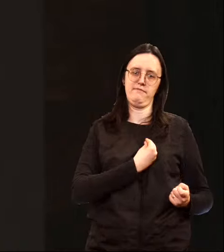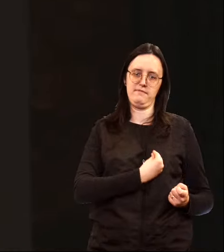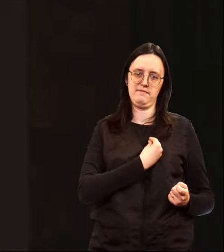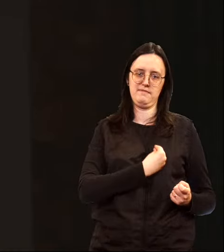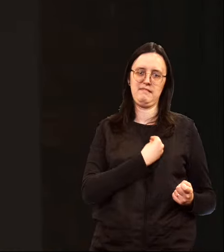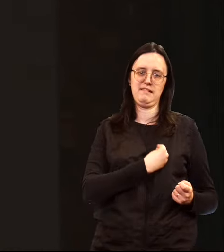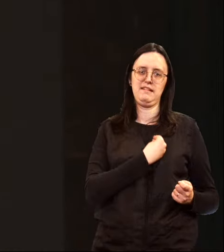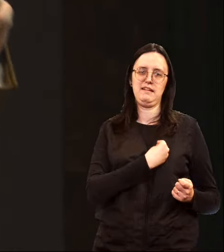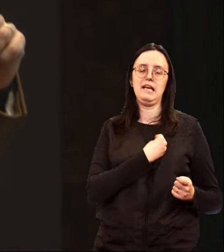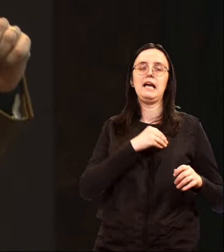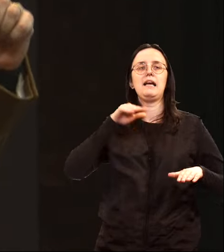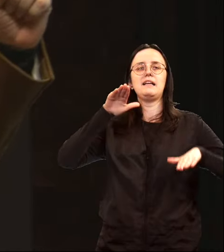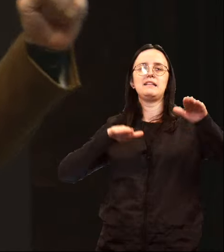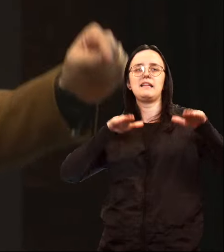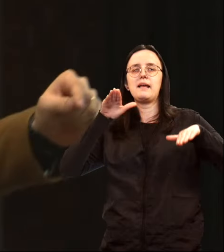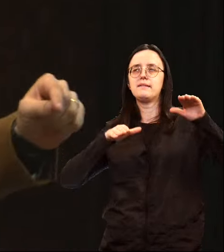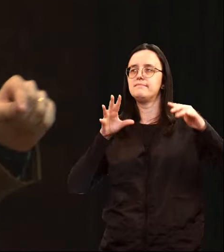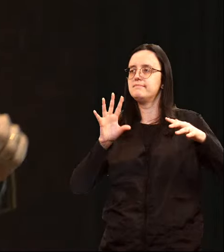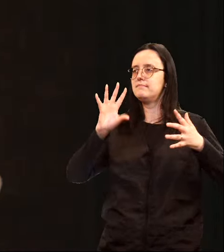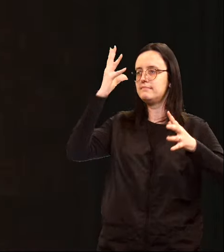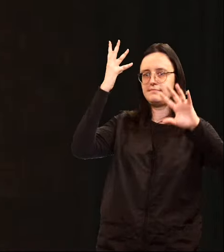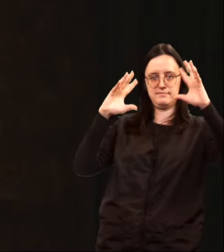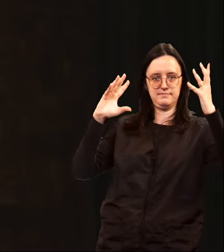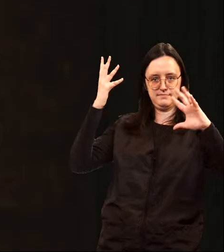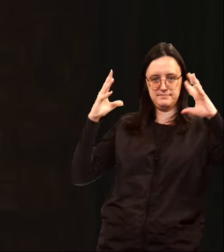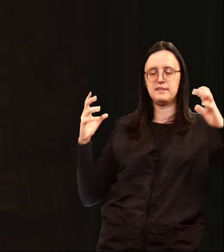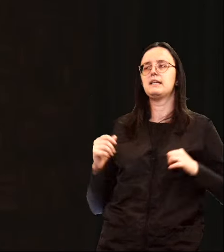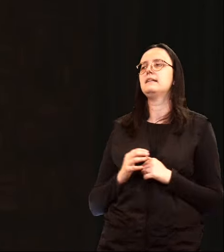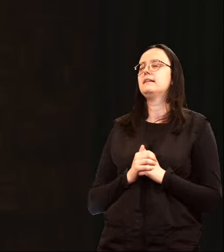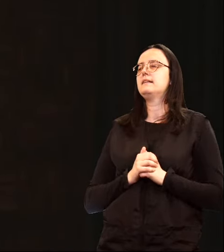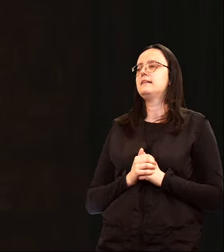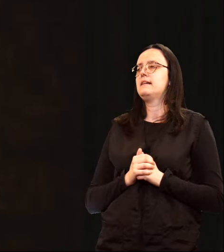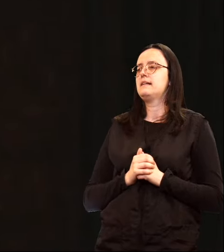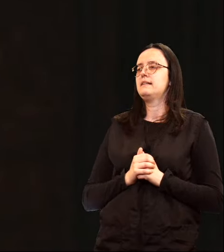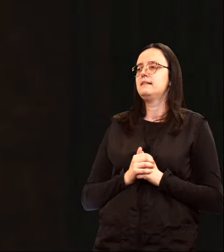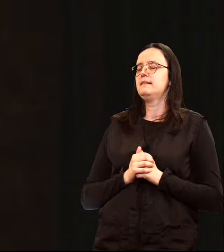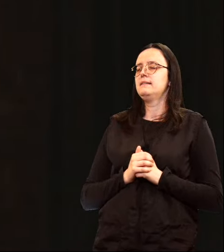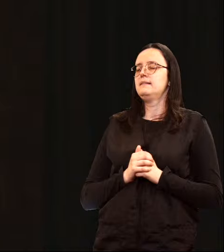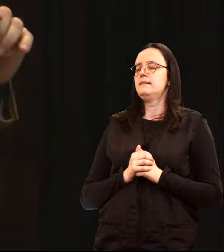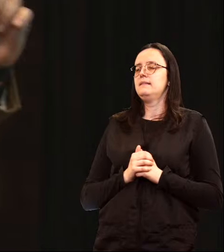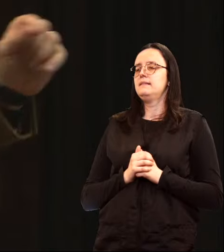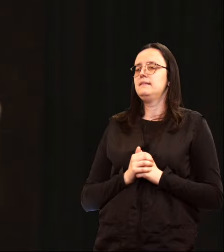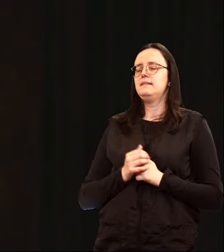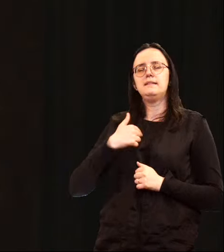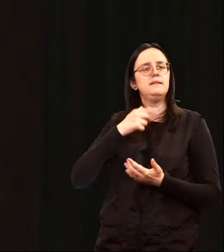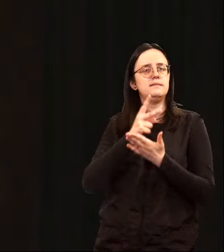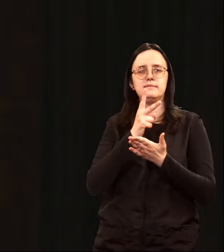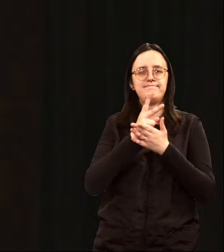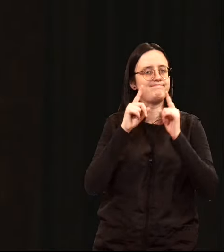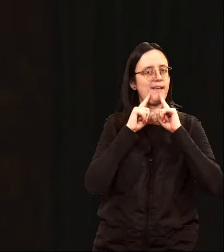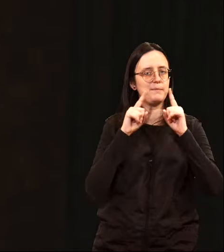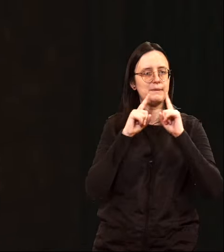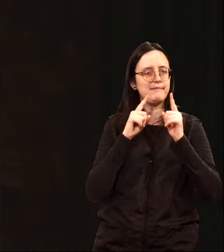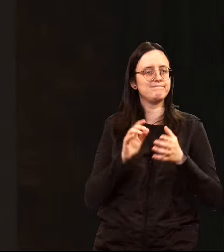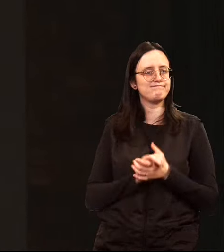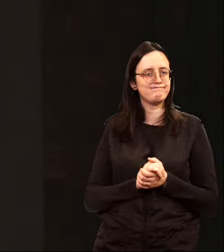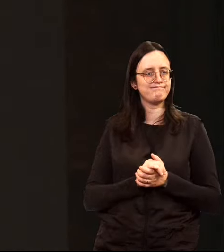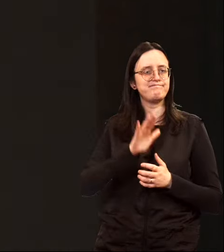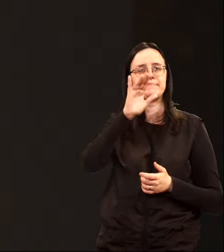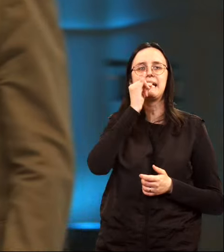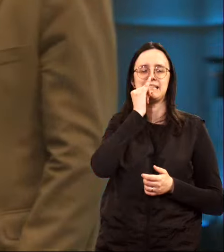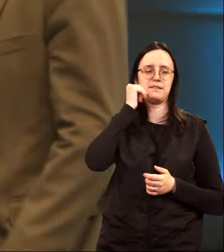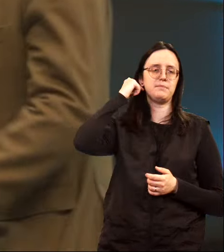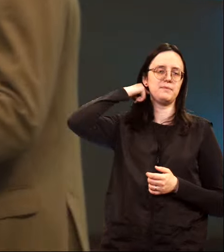que em determinadas ocasiões eu constantemente reclamava. Por